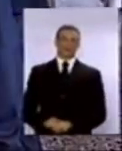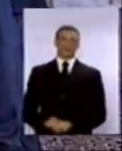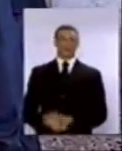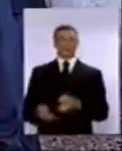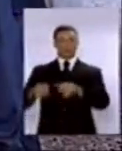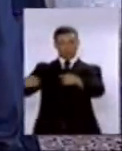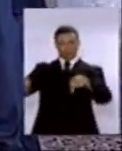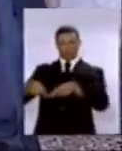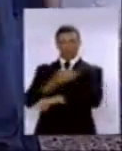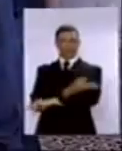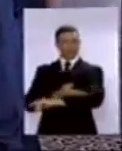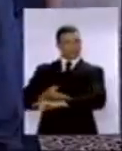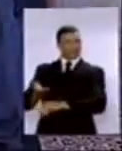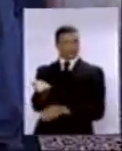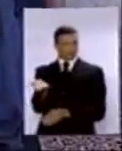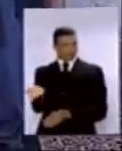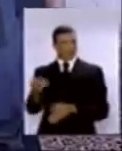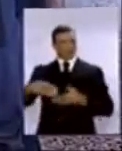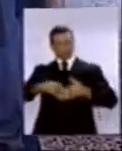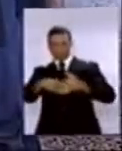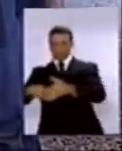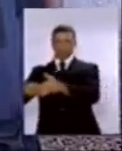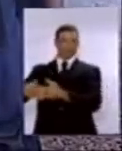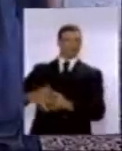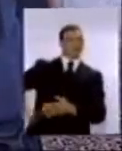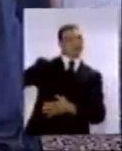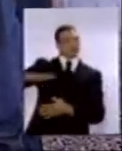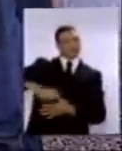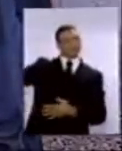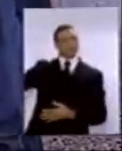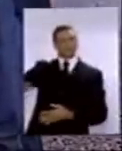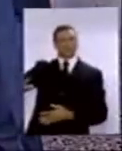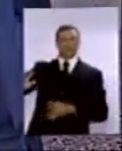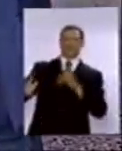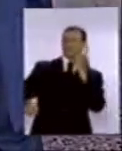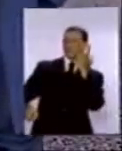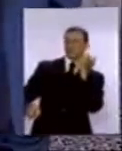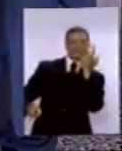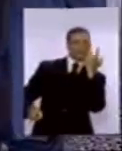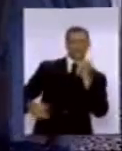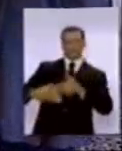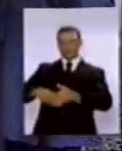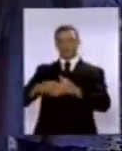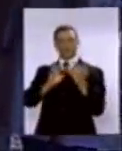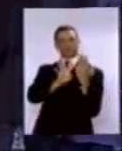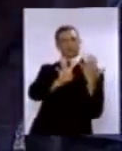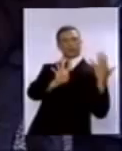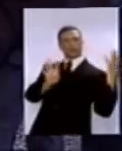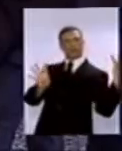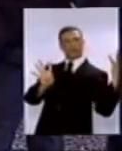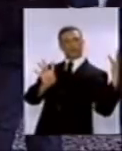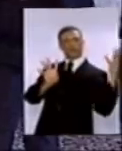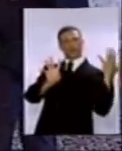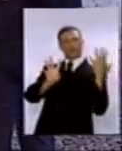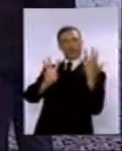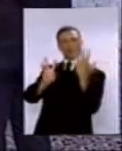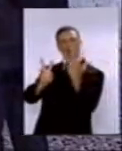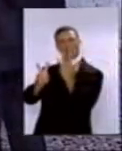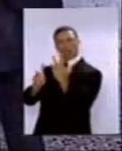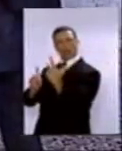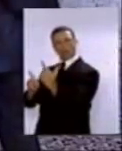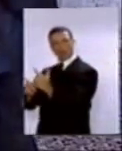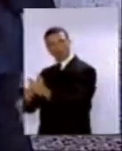salão branco do supremo tribunal federal normalmente é na hora dos cumprimentos sempre é caracterizada a essa caracterização